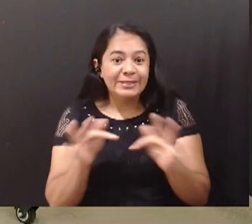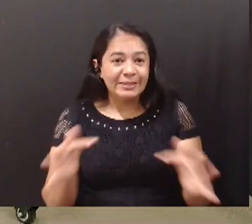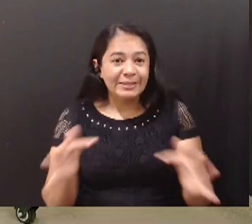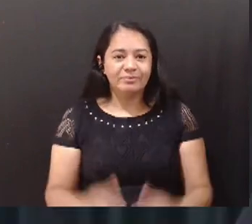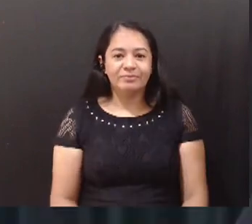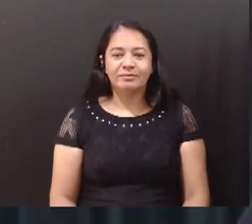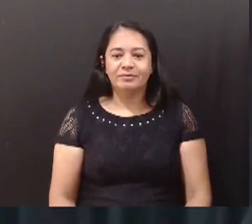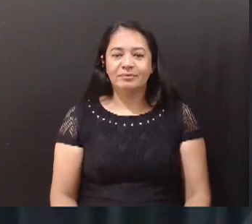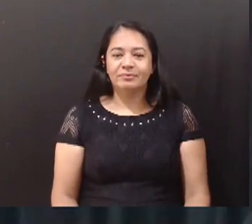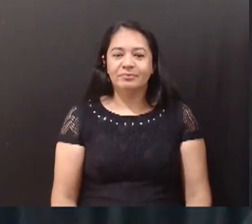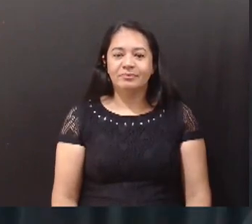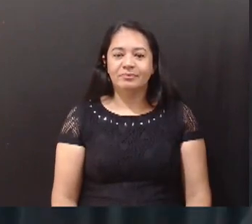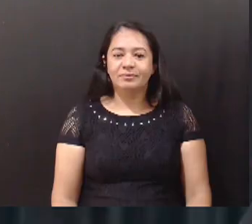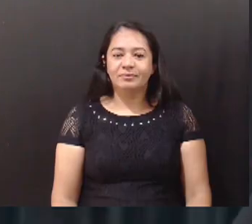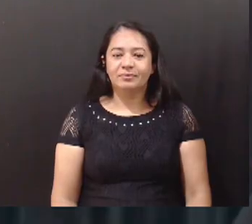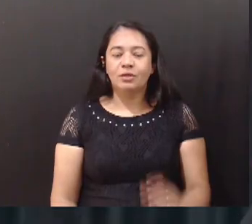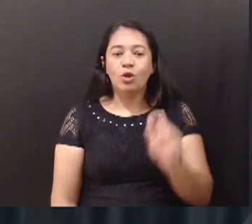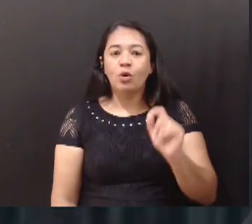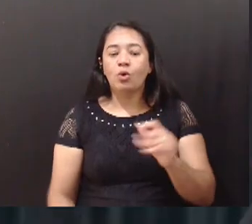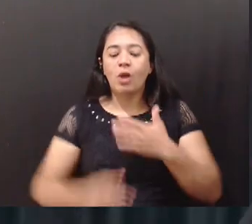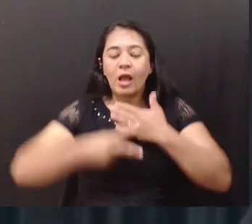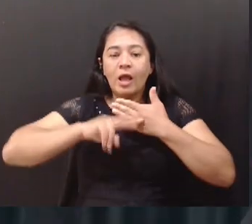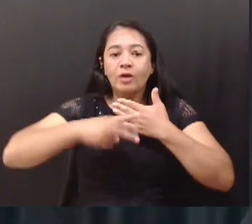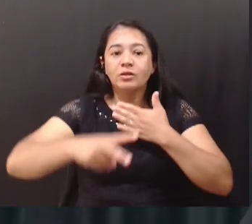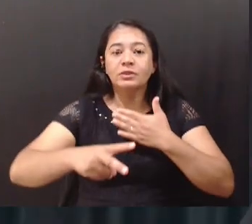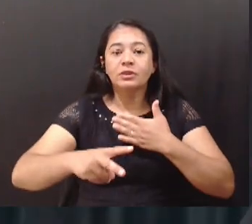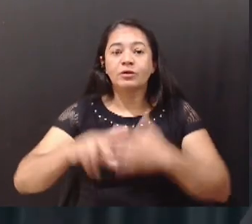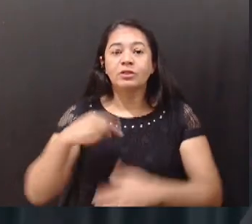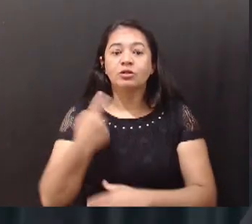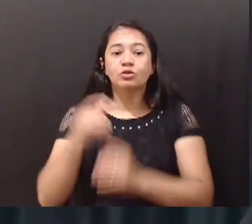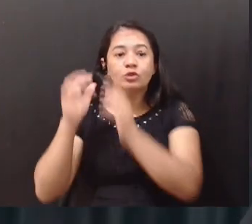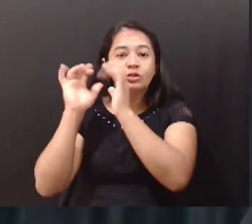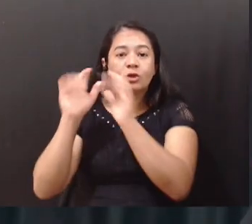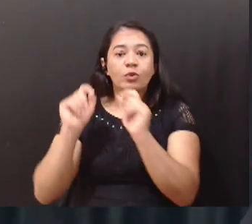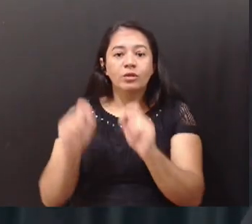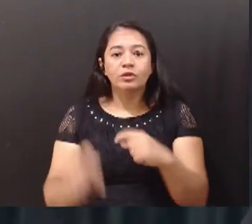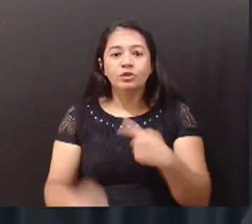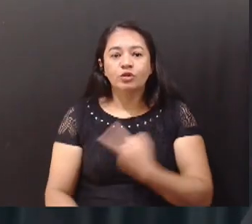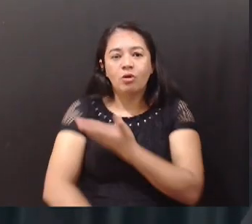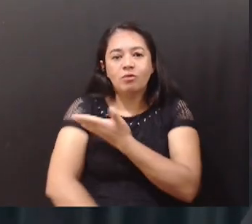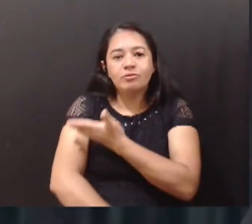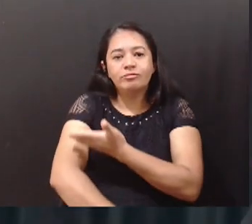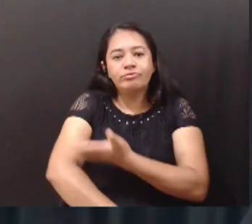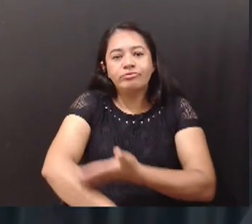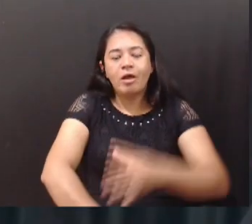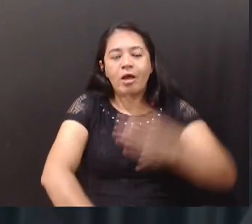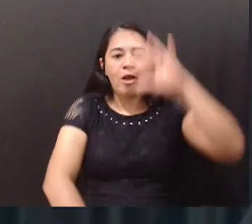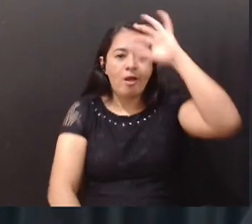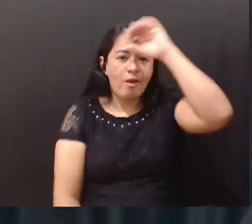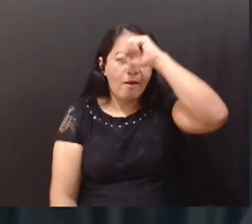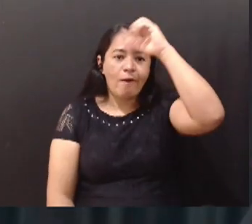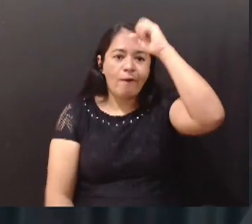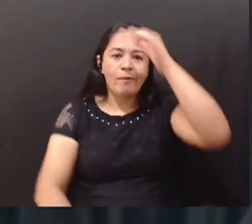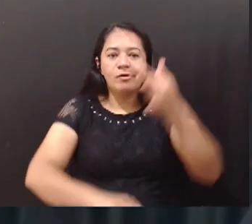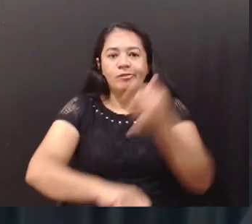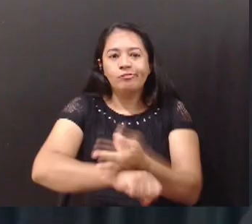sociais. Qual que é a consequência disso para o nosso cérebro? A gente vai desaprendendo a tolerar as coisas que